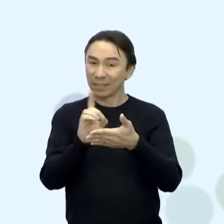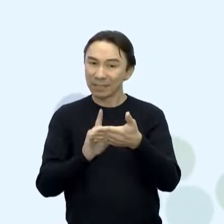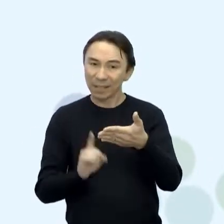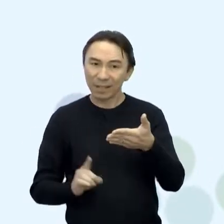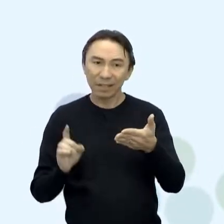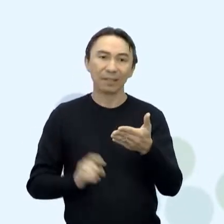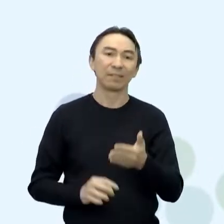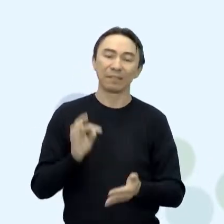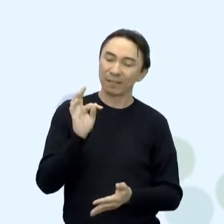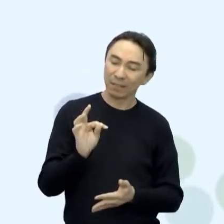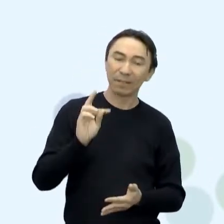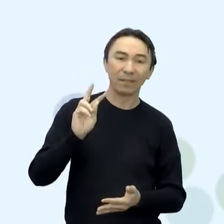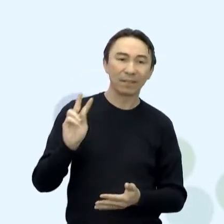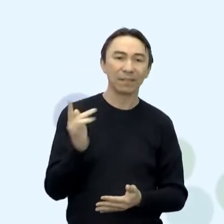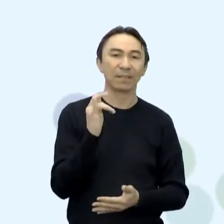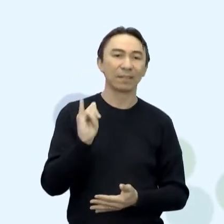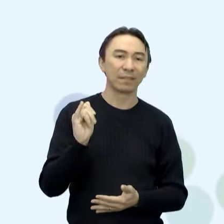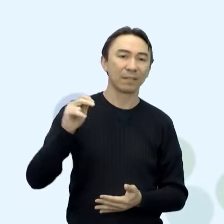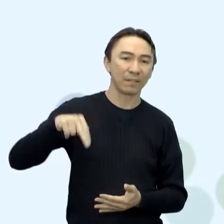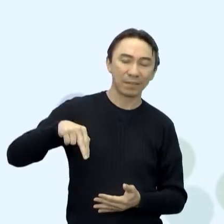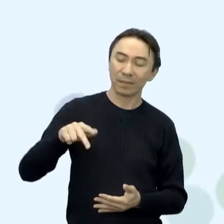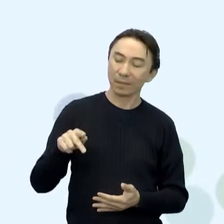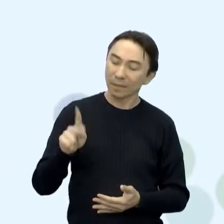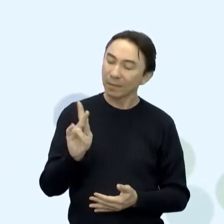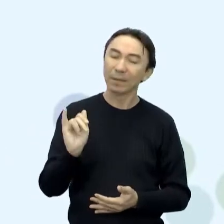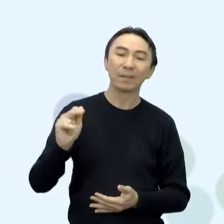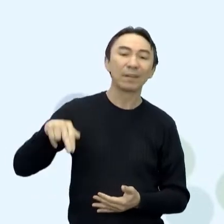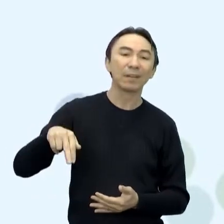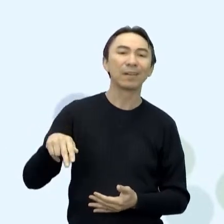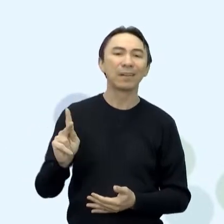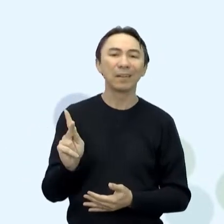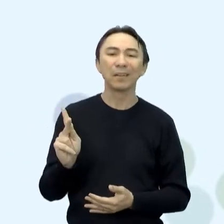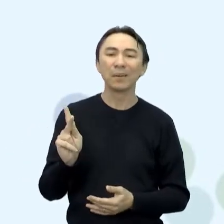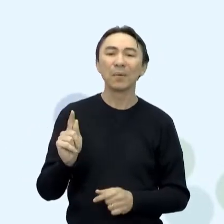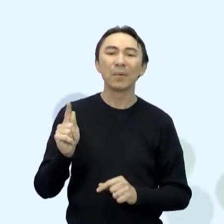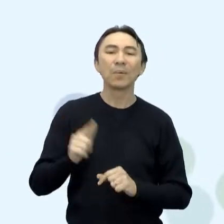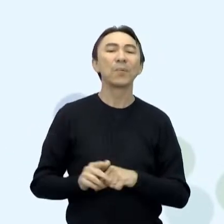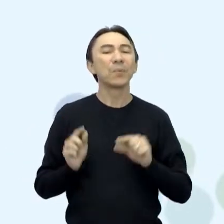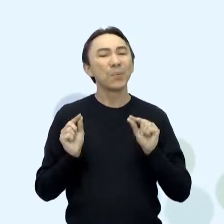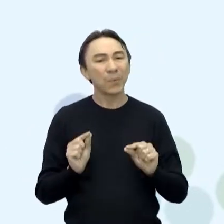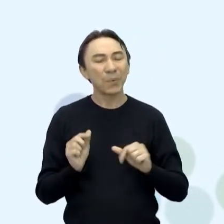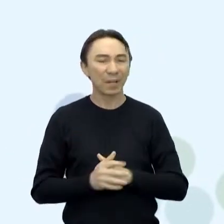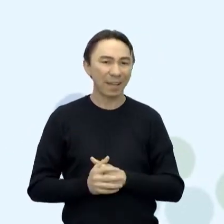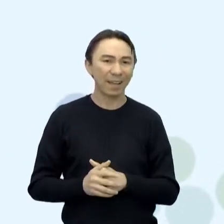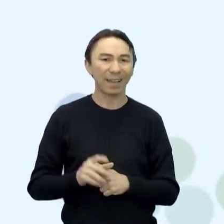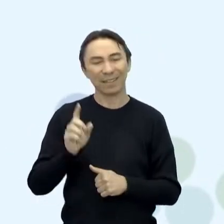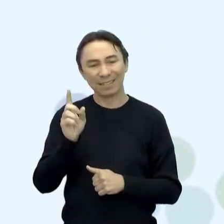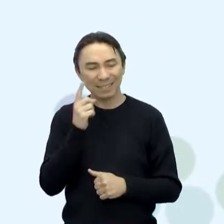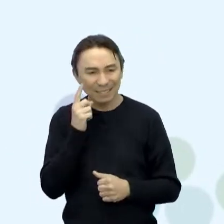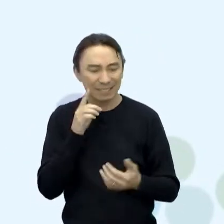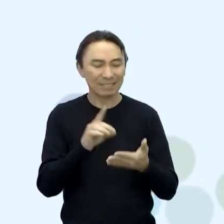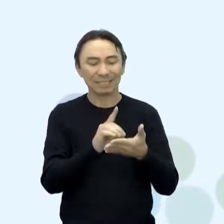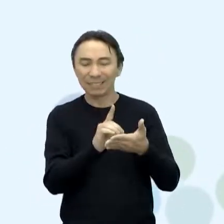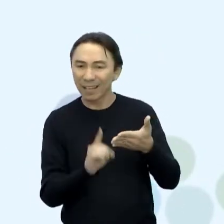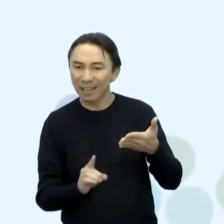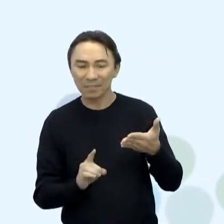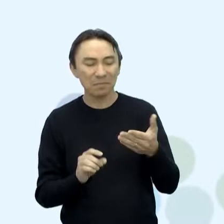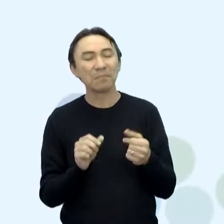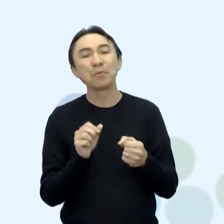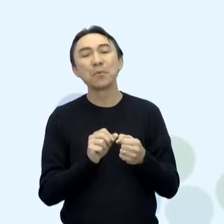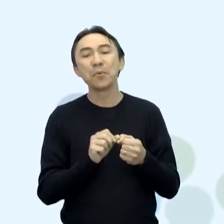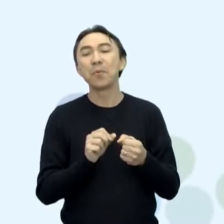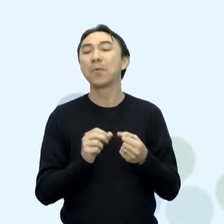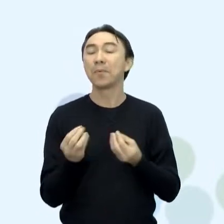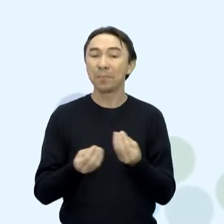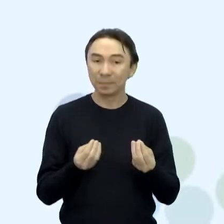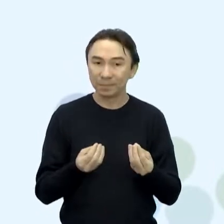aí inovador, esse pensamento do que é e de como trabalhar com design. Esse Design